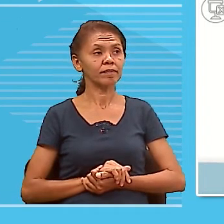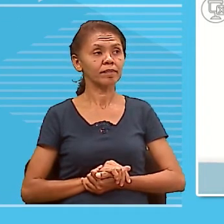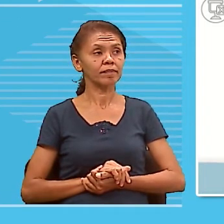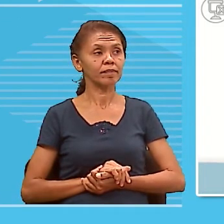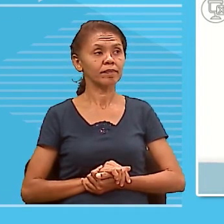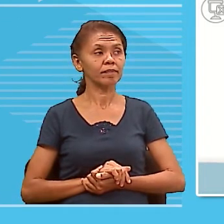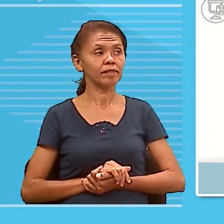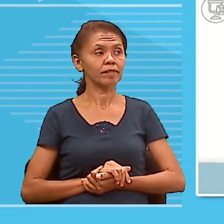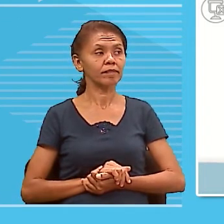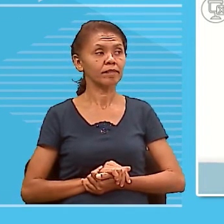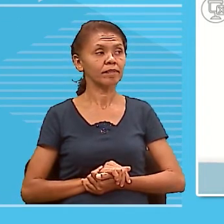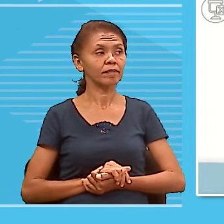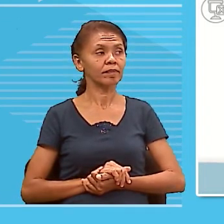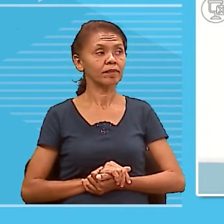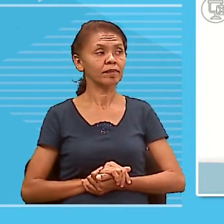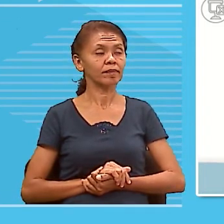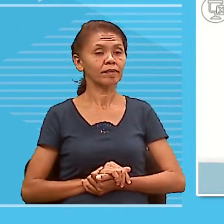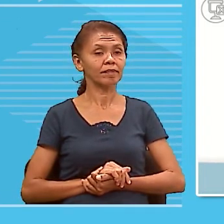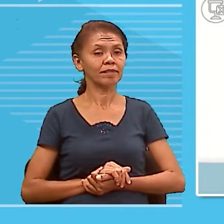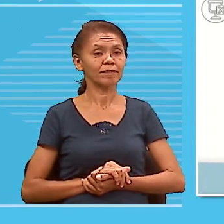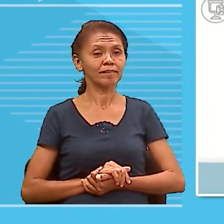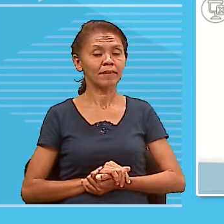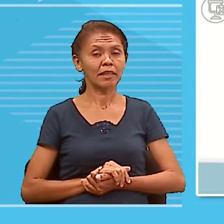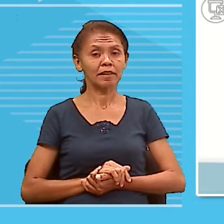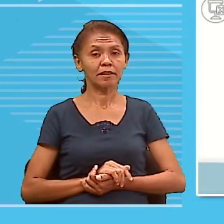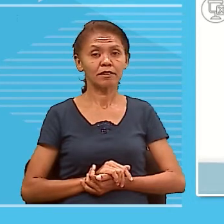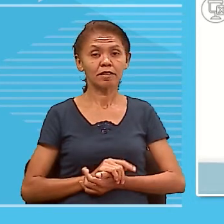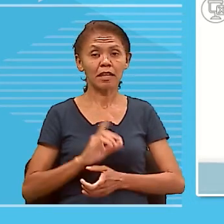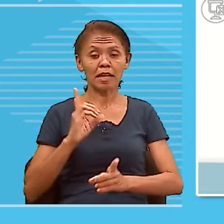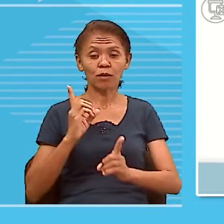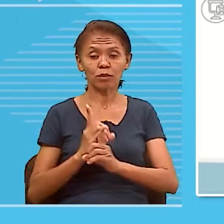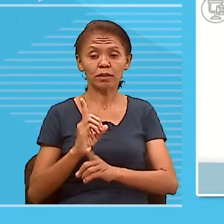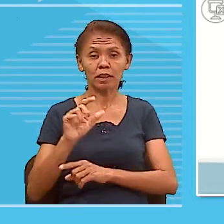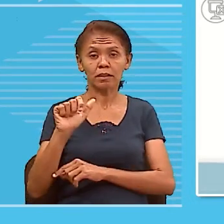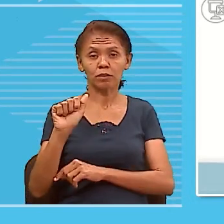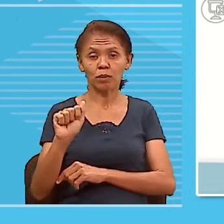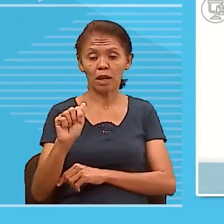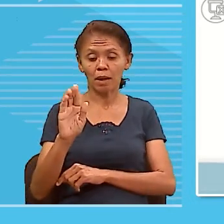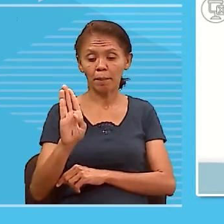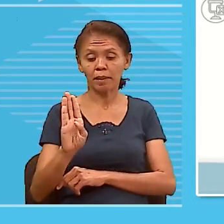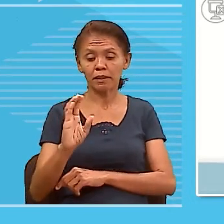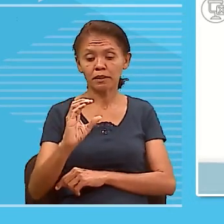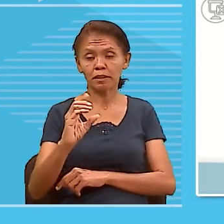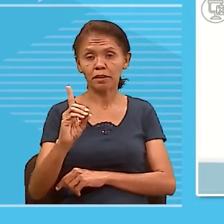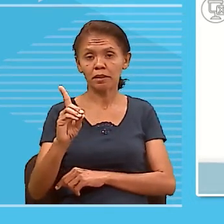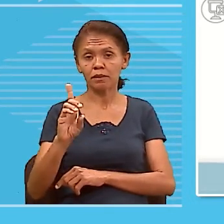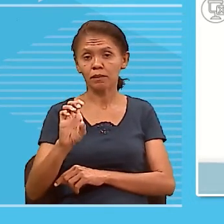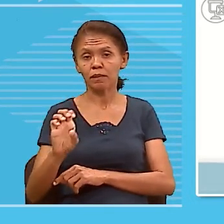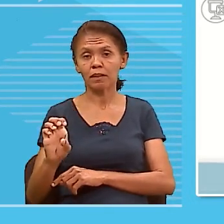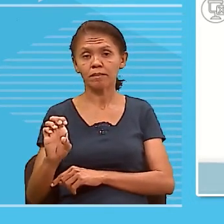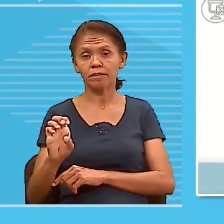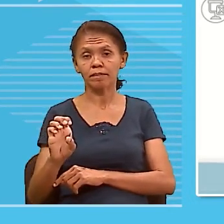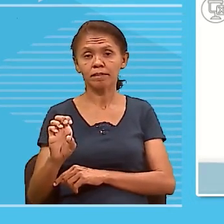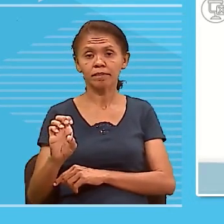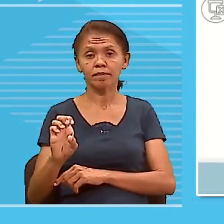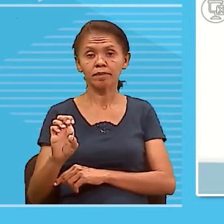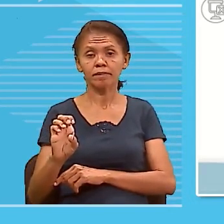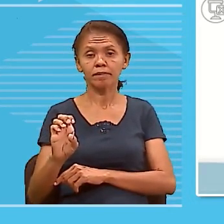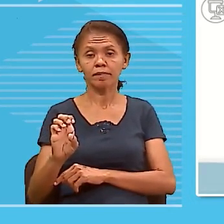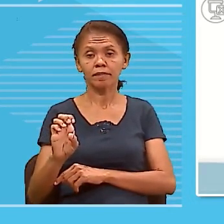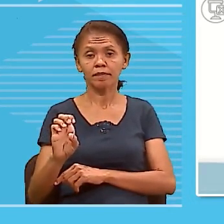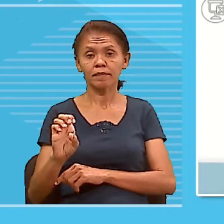sublinhada está nas opções a b c d o e a mesma